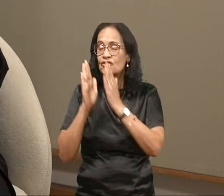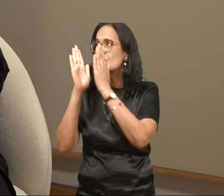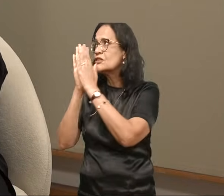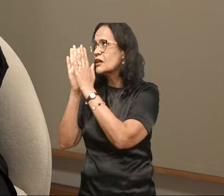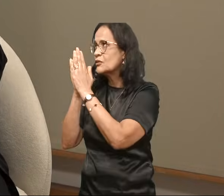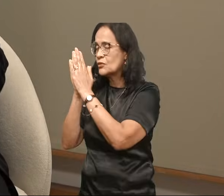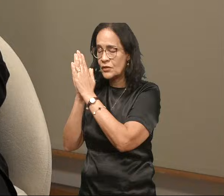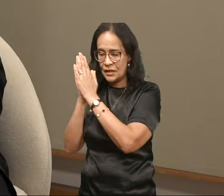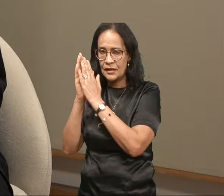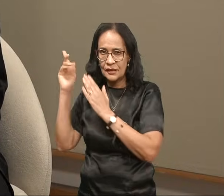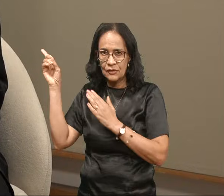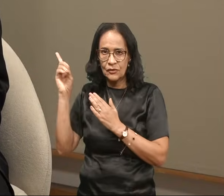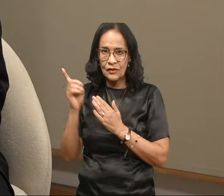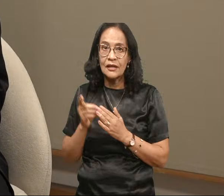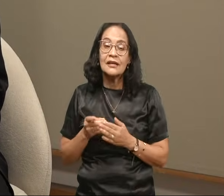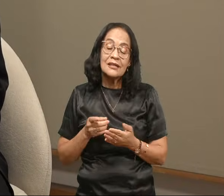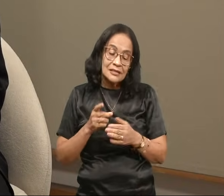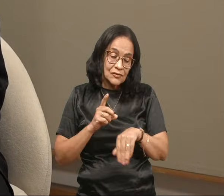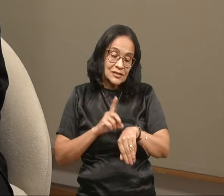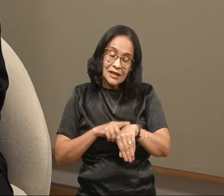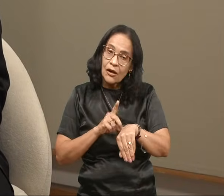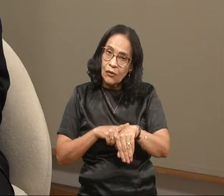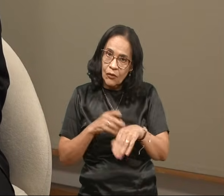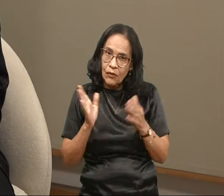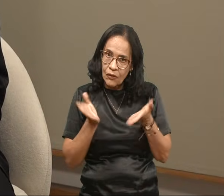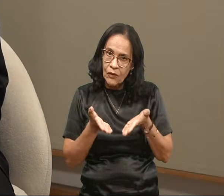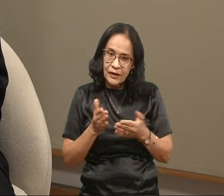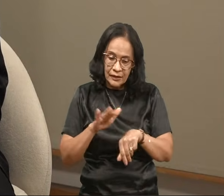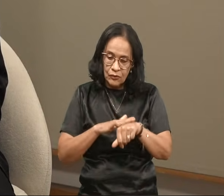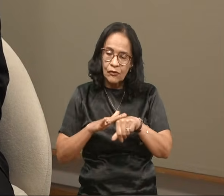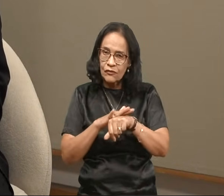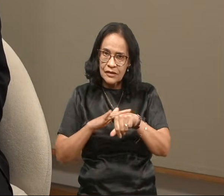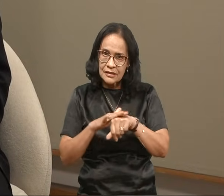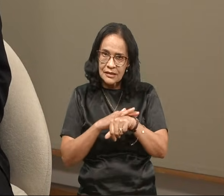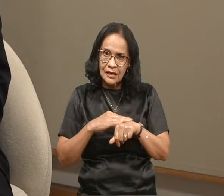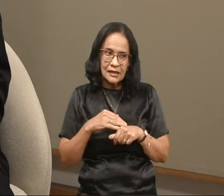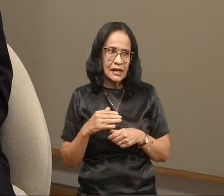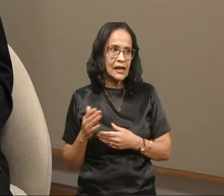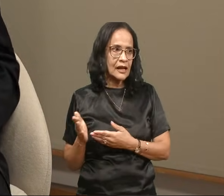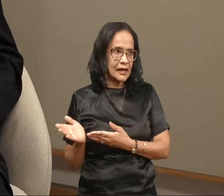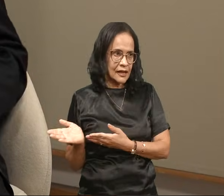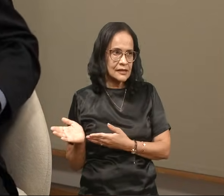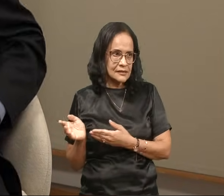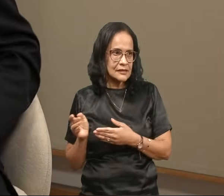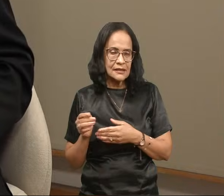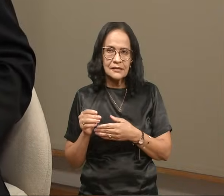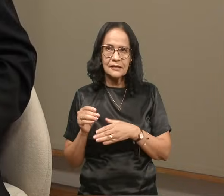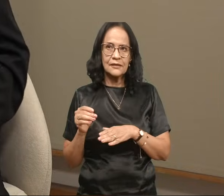se neste momento você quer conversar com alguém, acesse o nosso PIB Online, é o